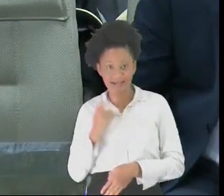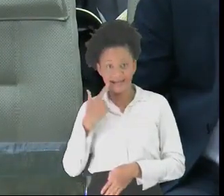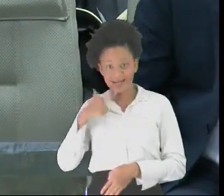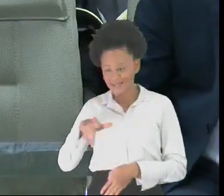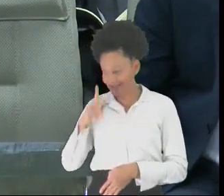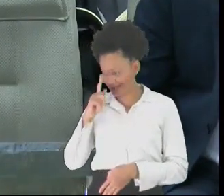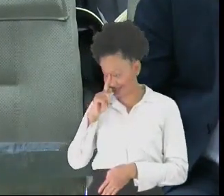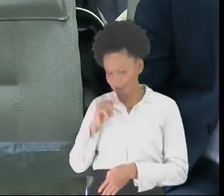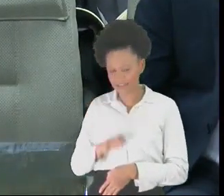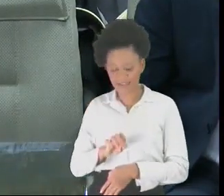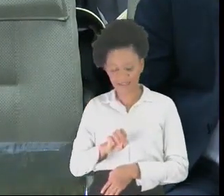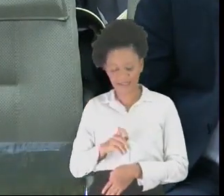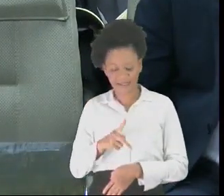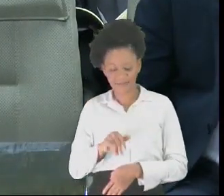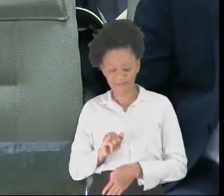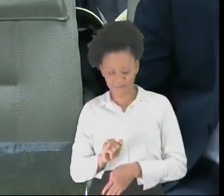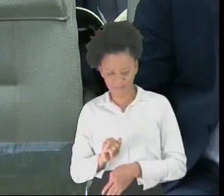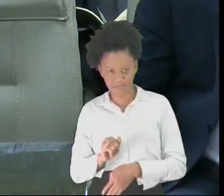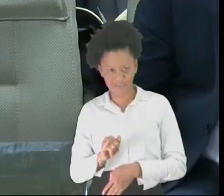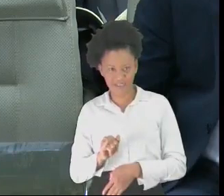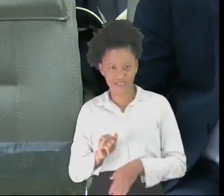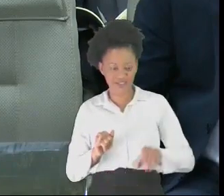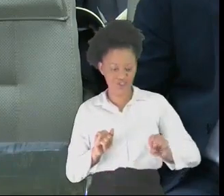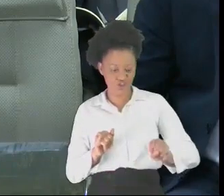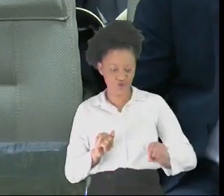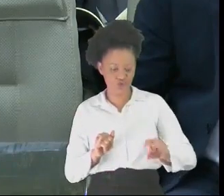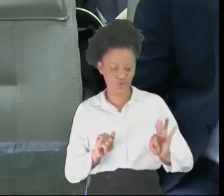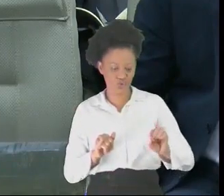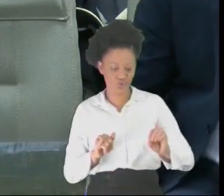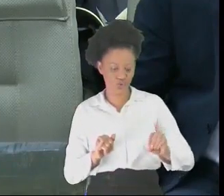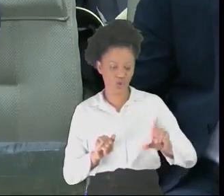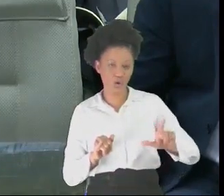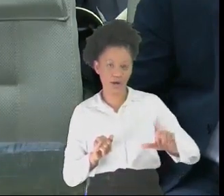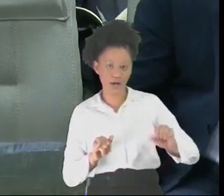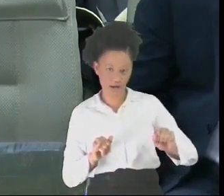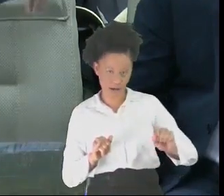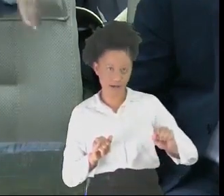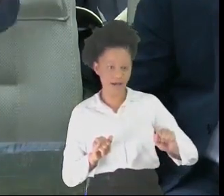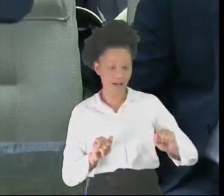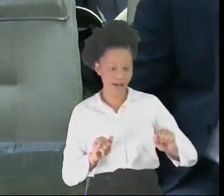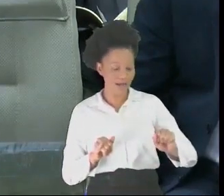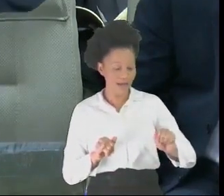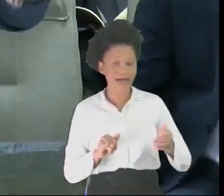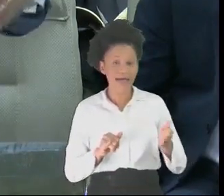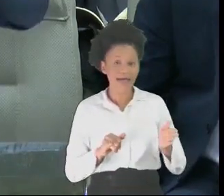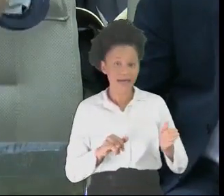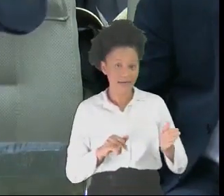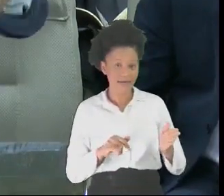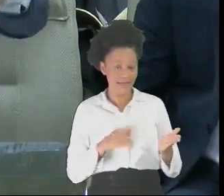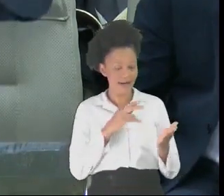por que epístola? Era a carta que ia na parte de cima, dentro do que nós chamamos hoje de